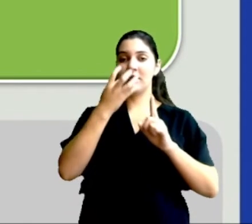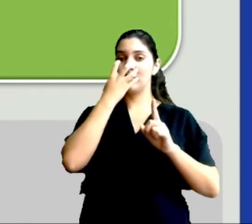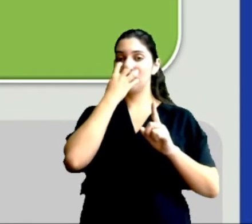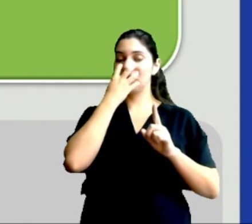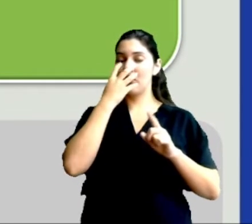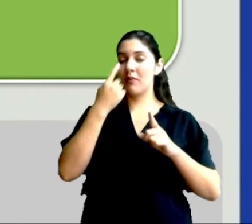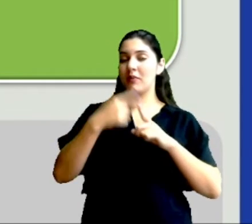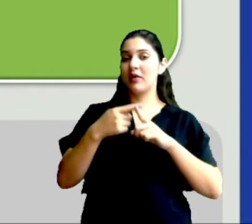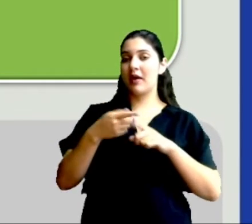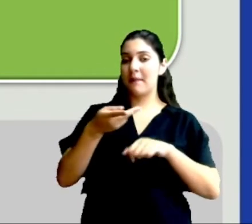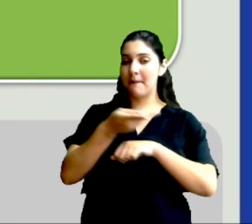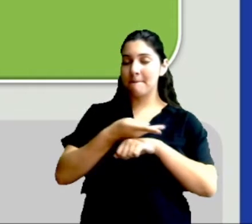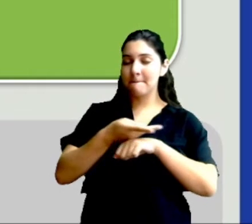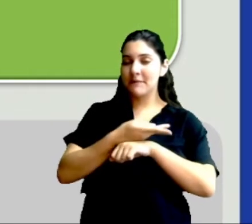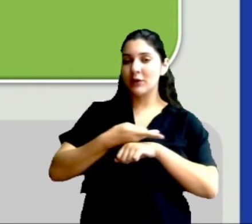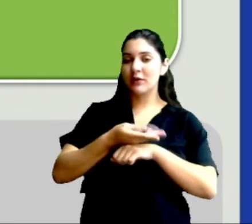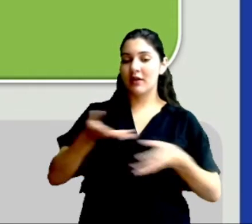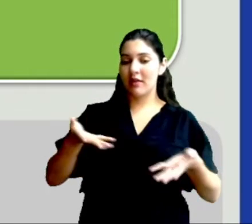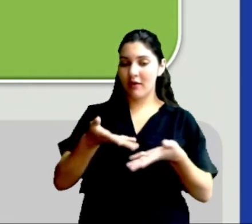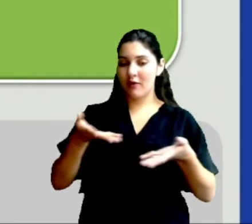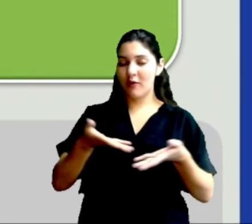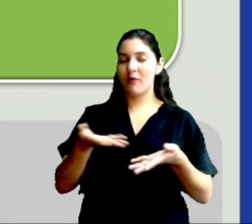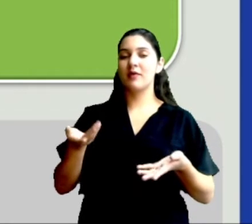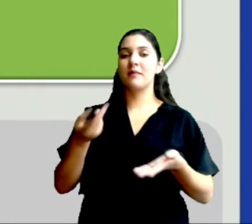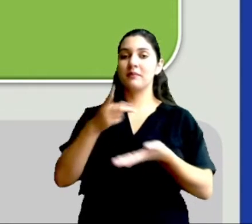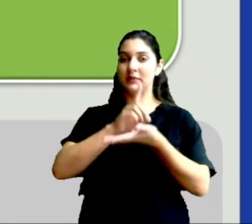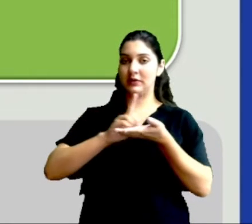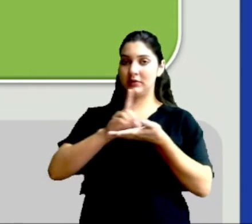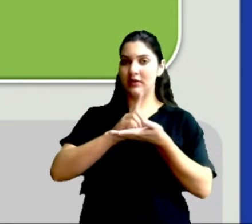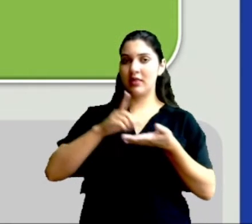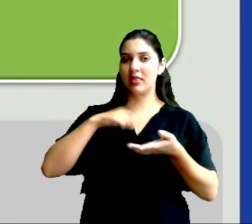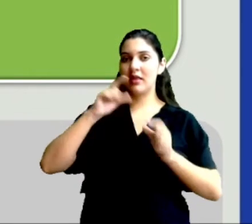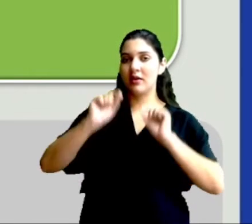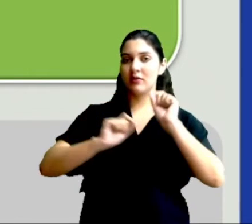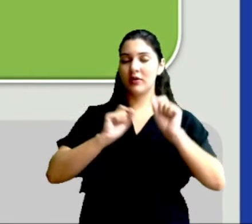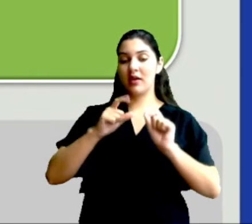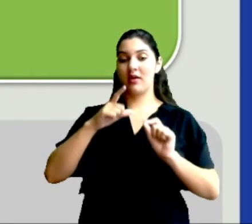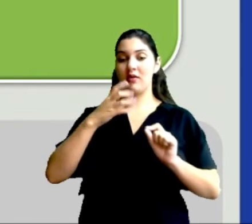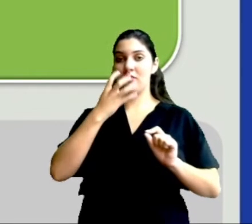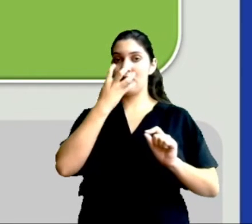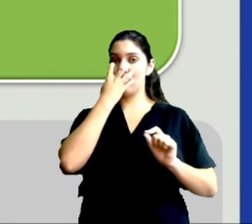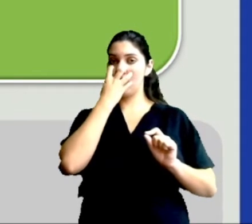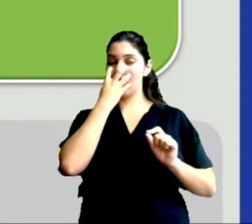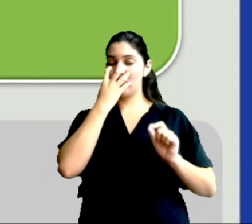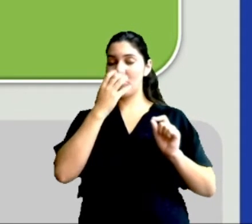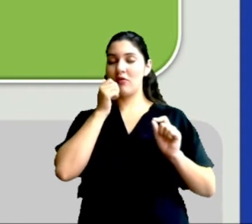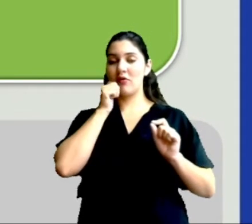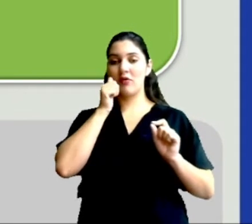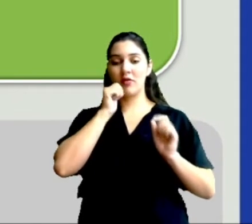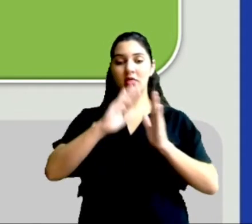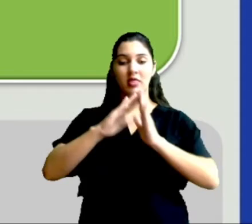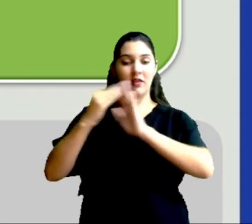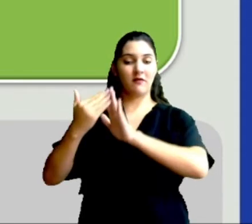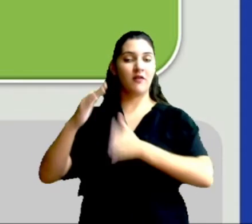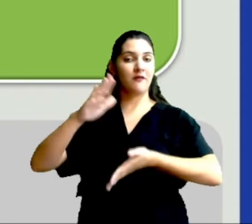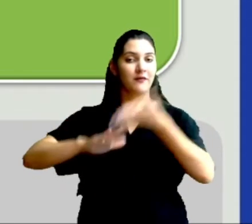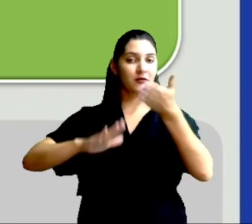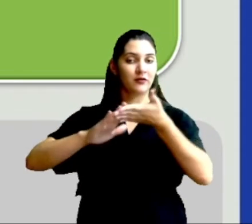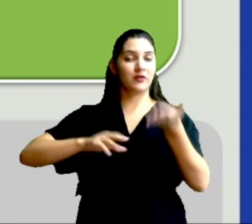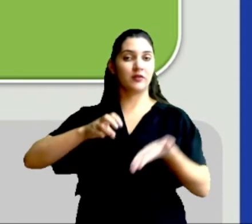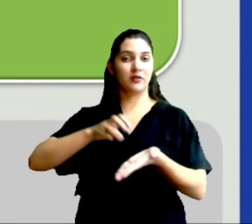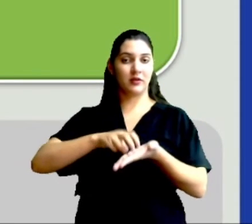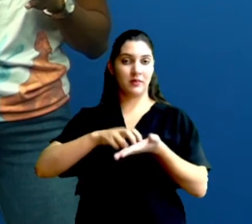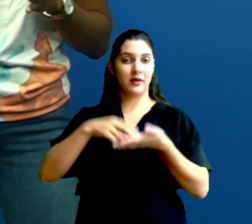palavra procurada agora há pouco pelo dicionário. A gente tem aí, ó, o cachorro da vizinha fugiu essa manhã.